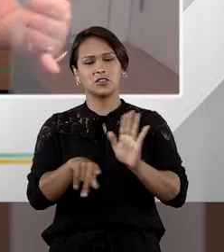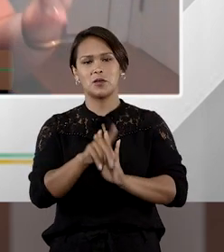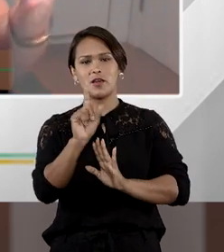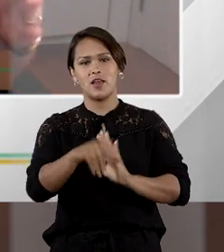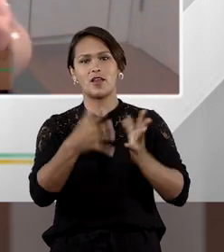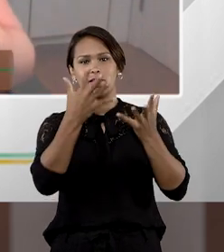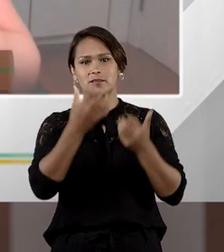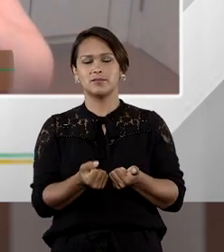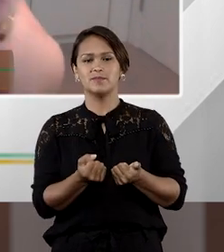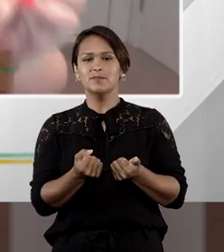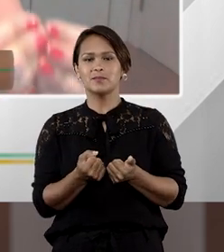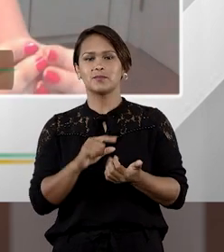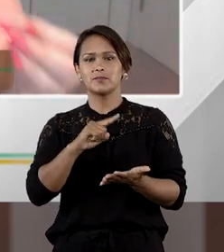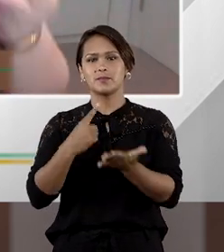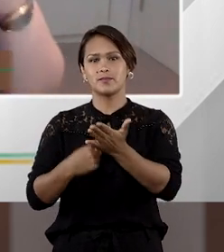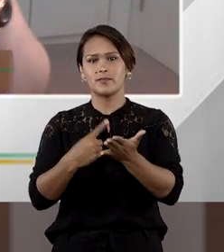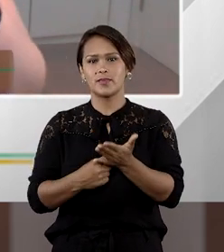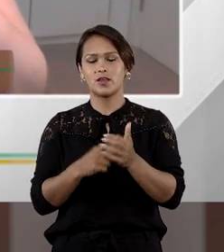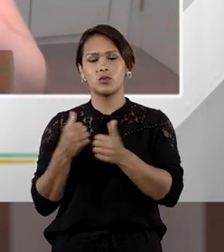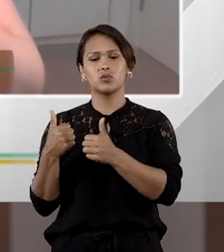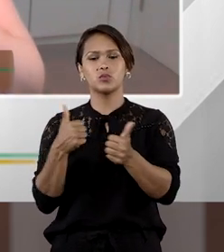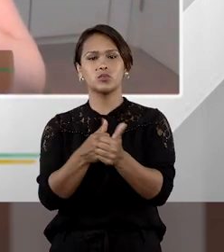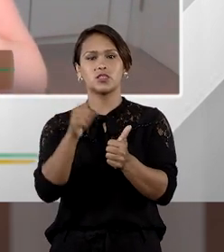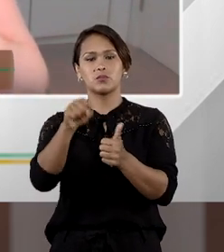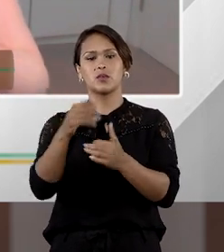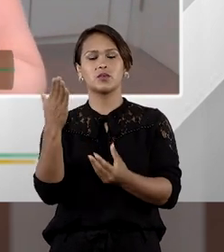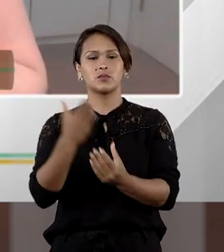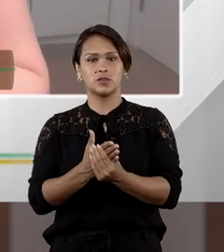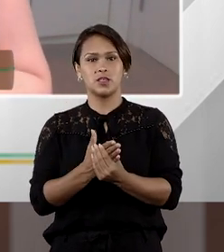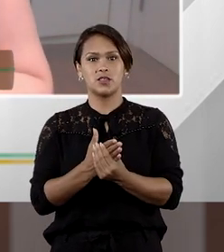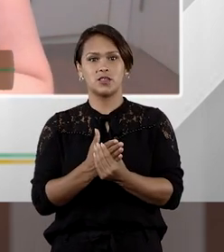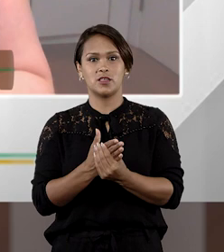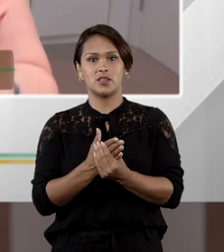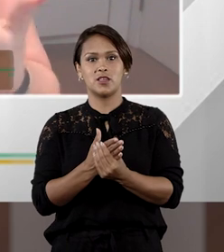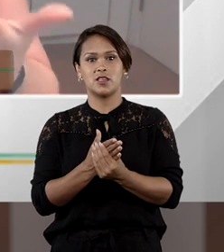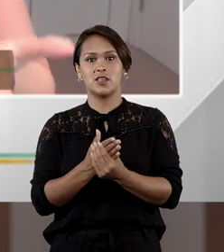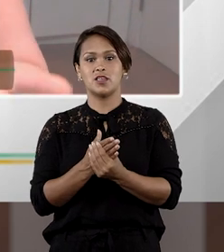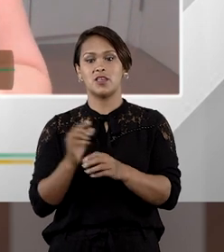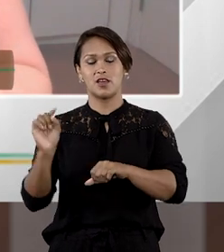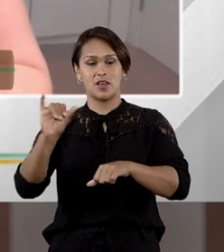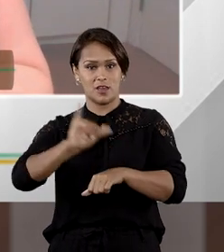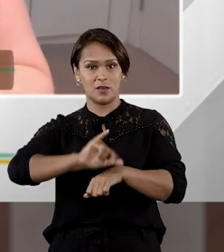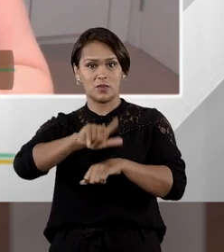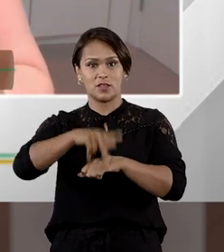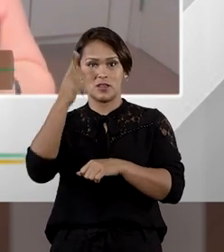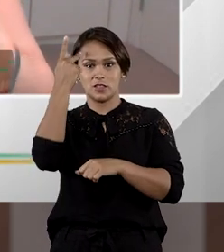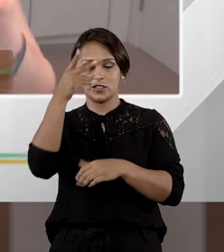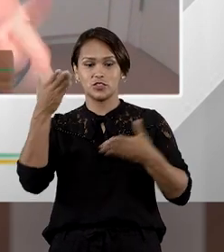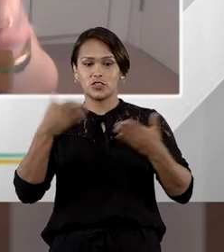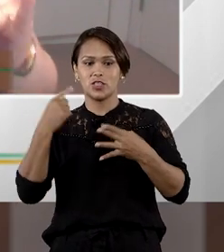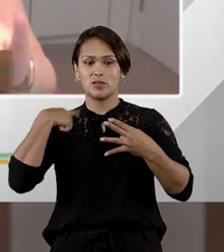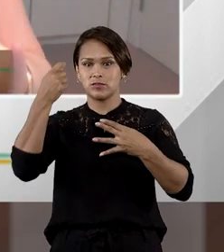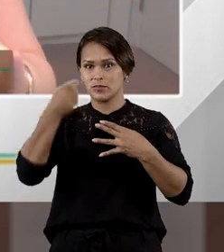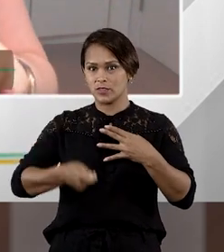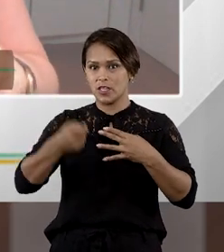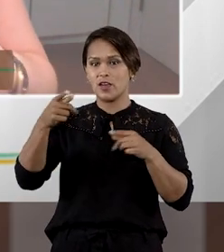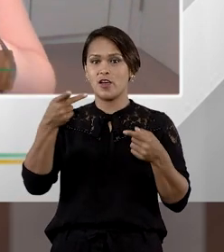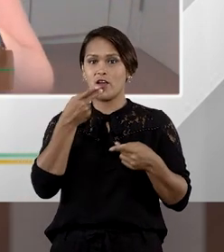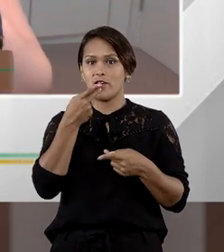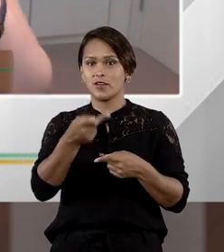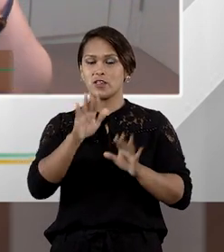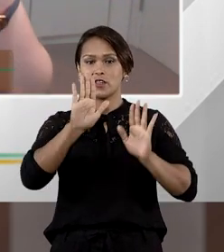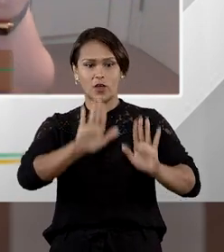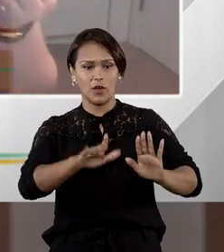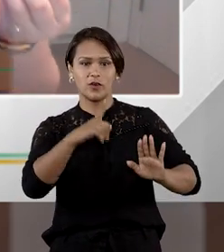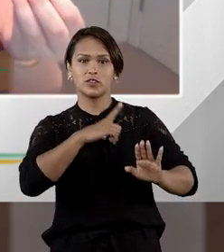Vamos determinar aqui o segmento daqueles processos. E a capital paulista, por exemplo, eu já vi decisões de juízes dizendo exatamente isso.